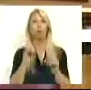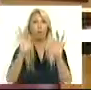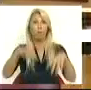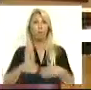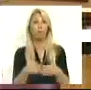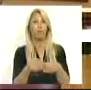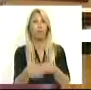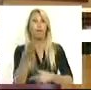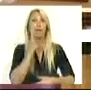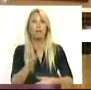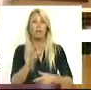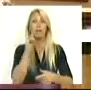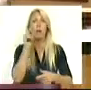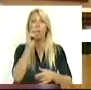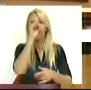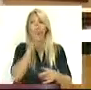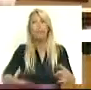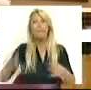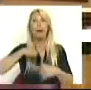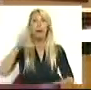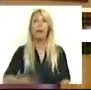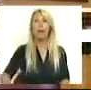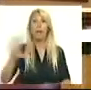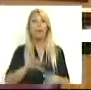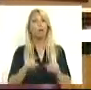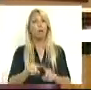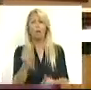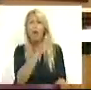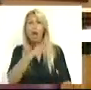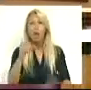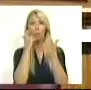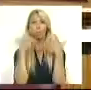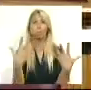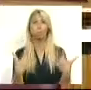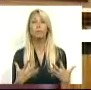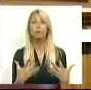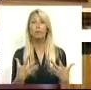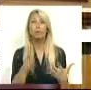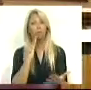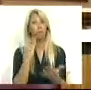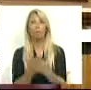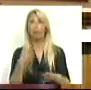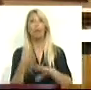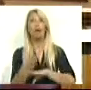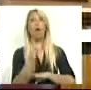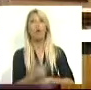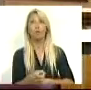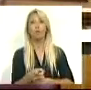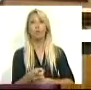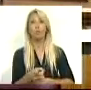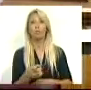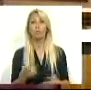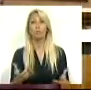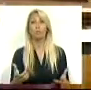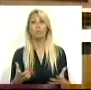proximidade da direção do Parque Nacional em causa, que foi um erro crasso, têm sido contributos diretos para o ainda